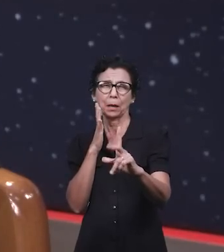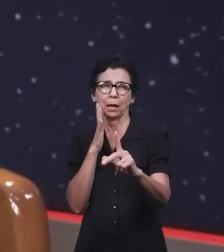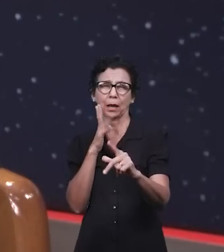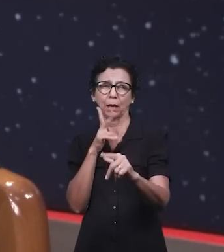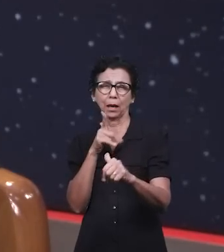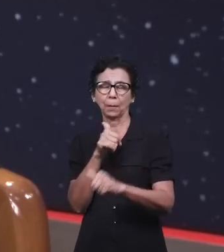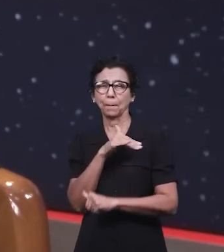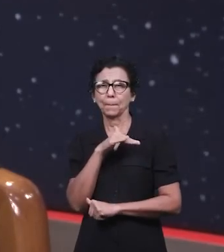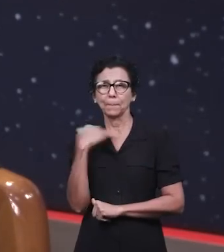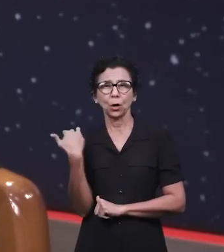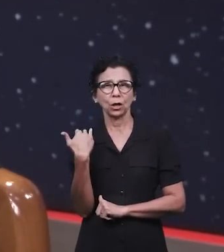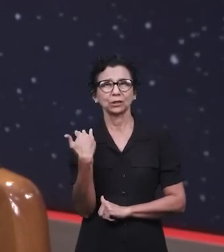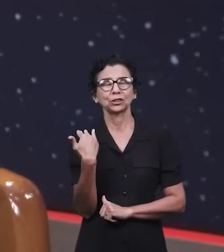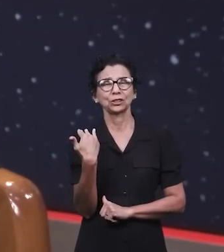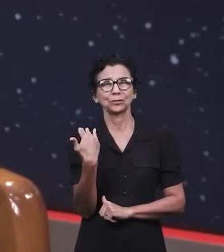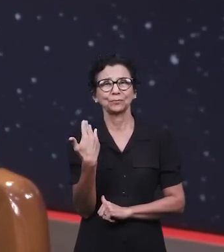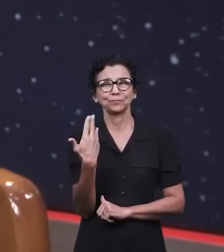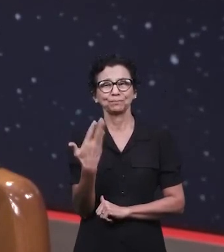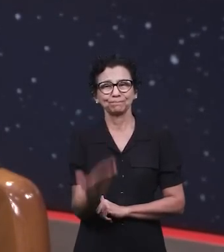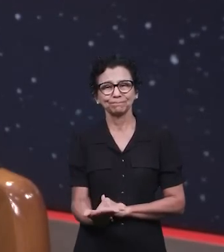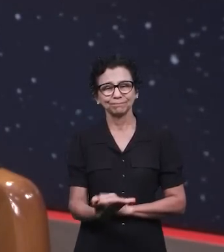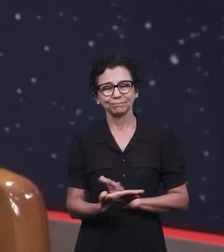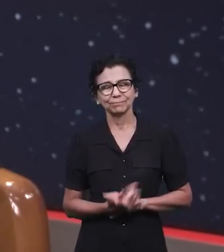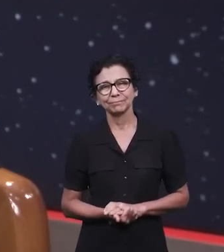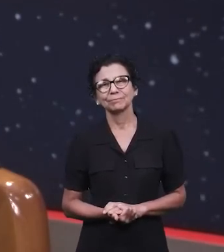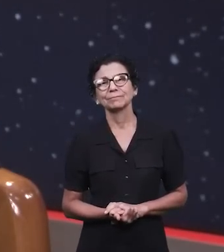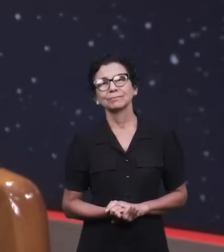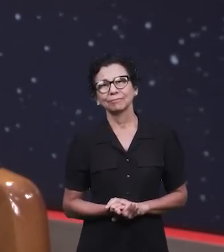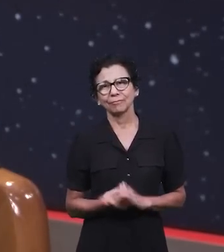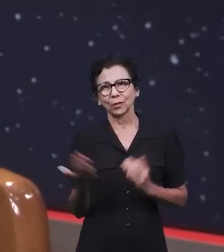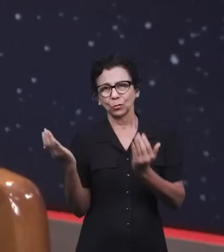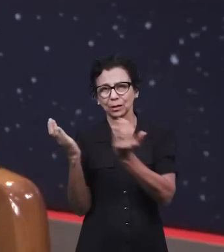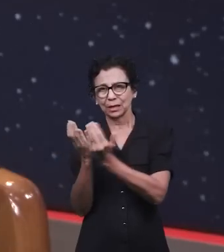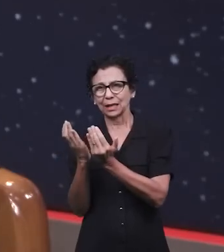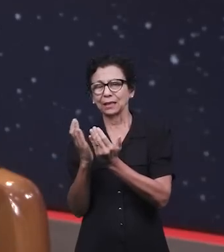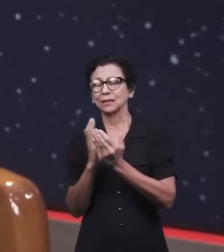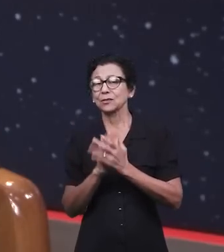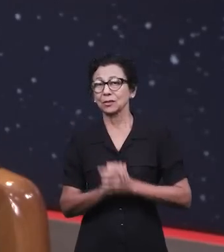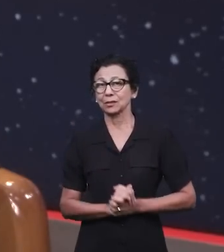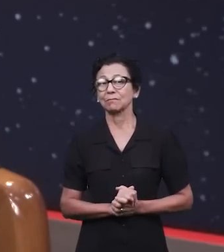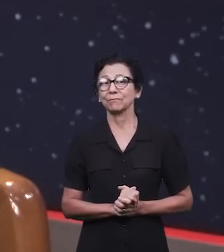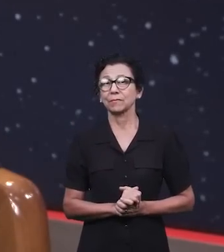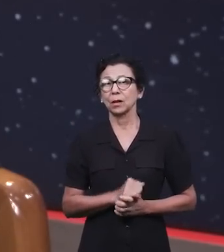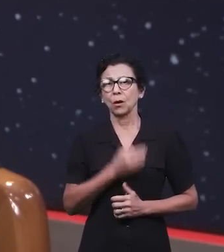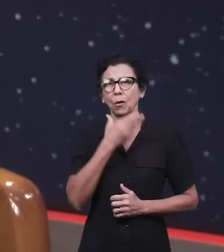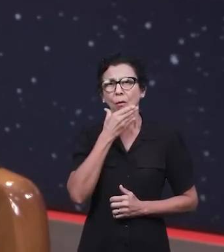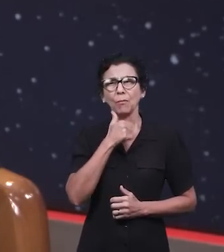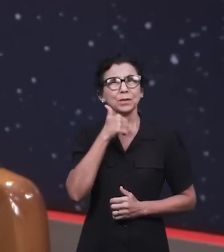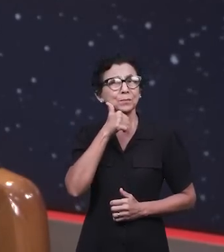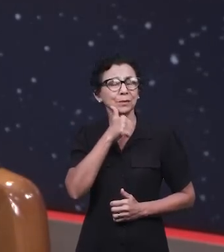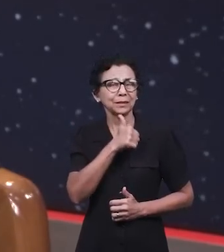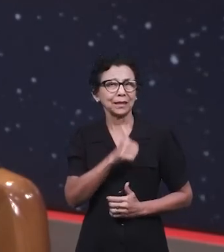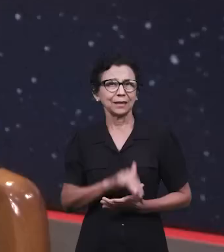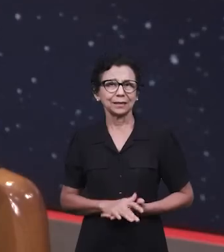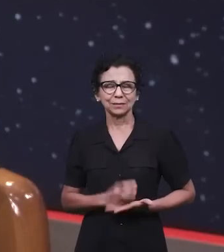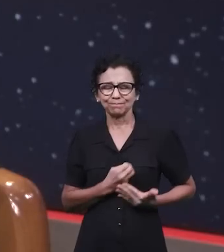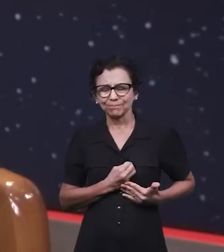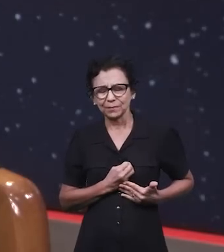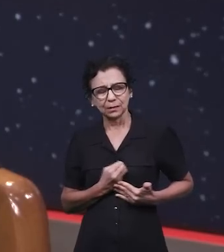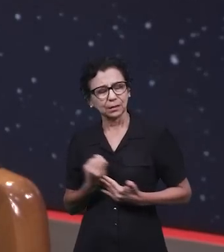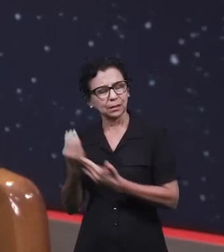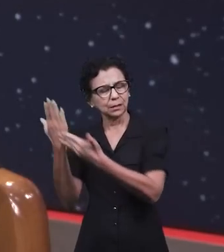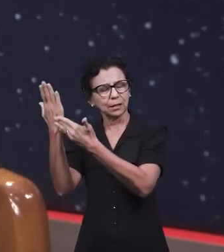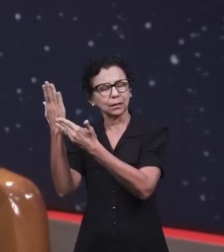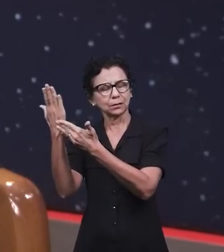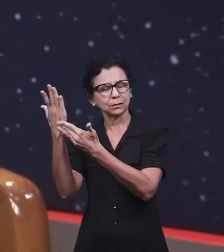sofrimento, esse título indica que há uma vida eterna aguardando. Esses homens e mulheres que se entregaram ao Senhor,